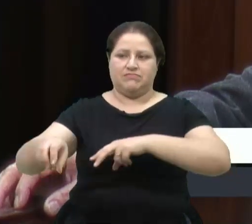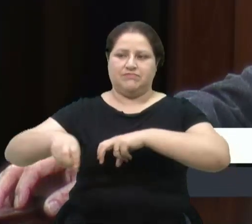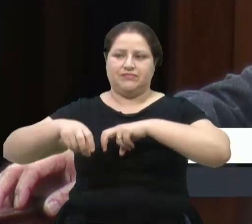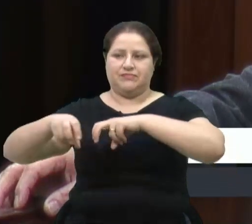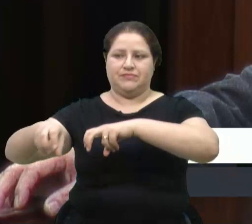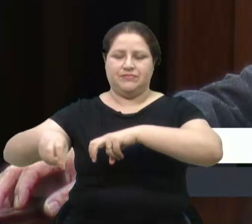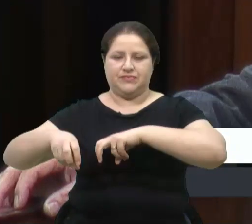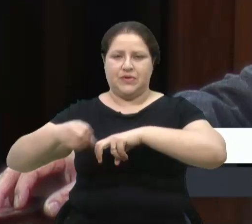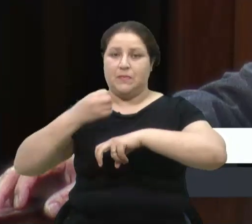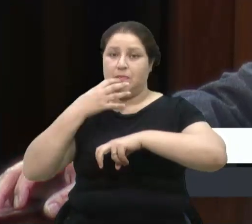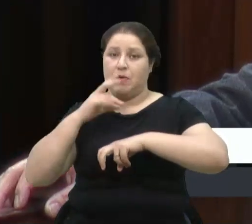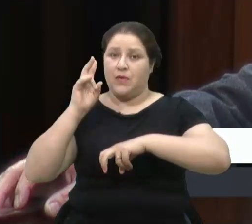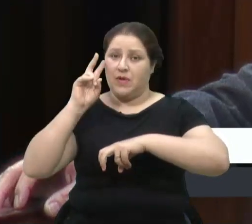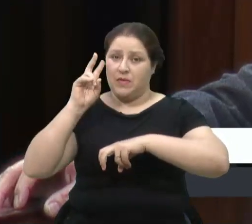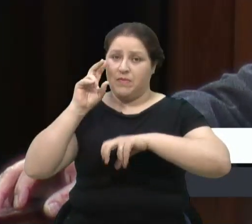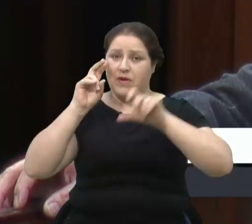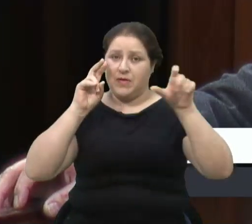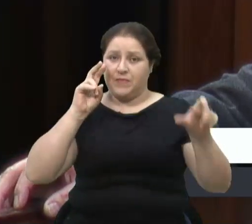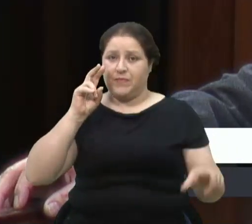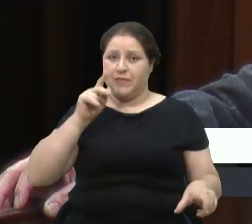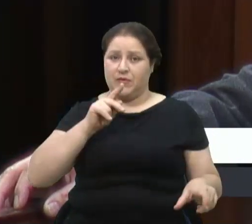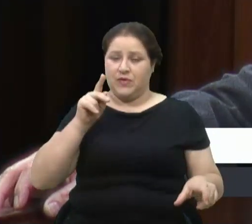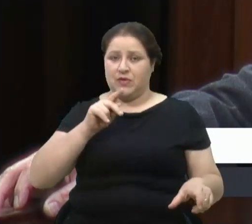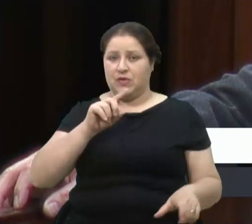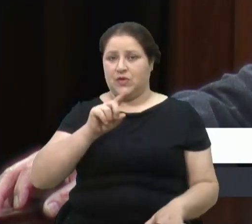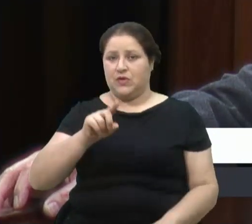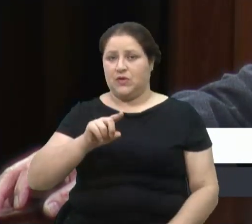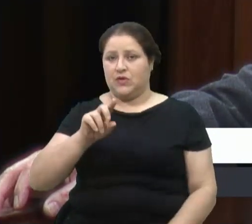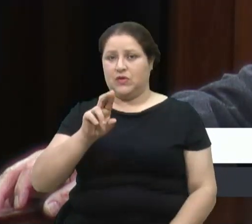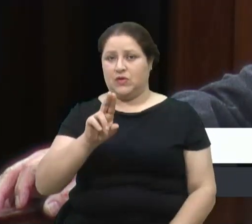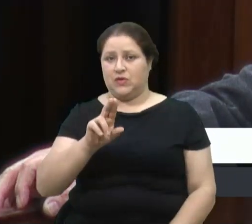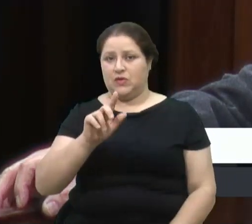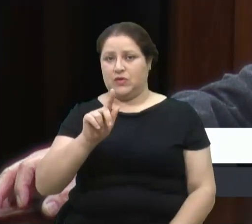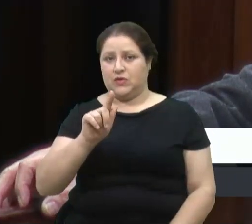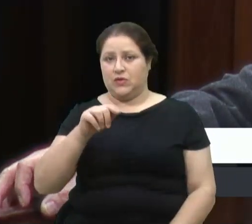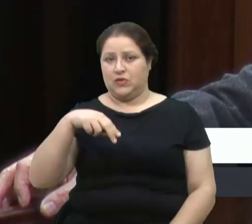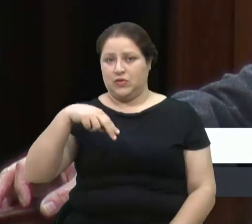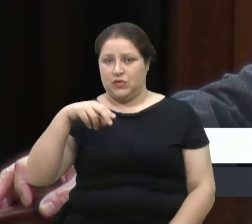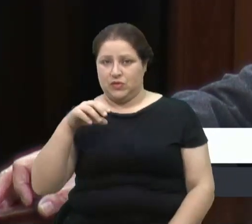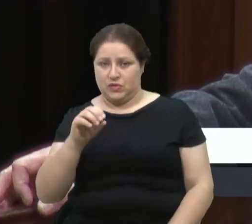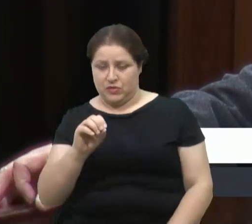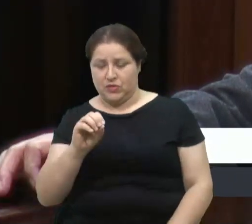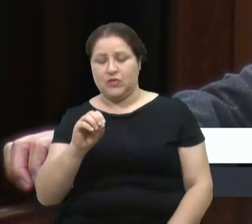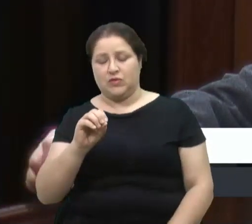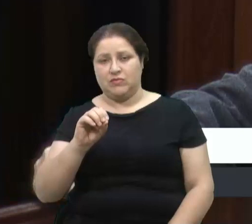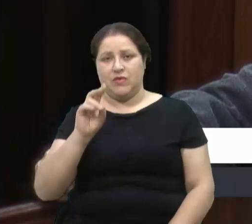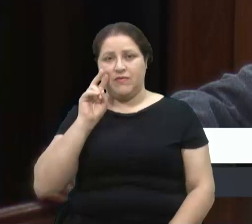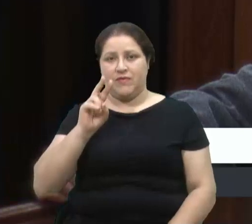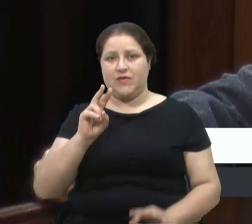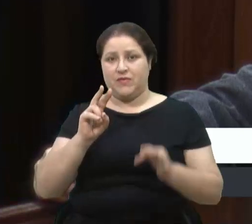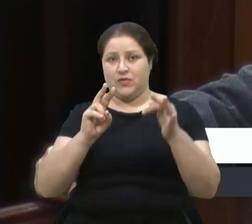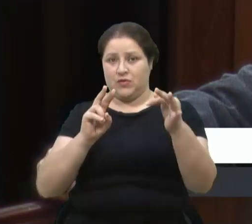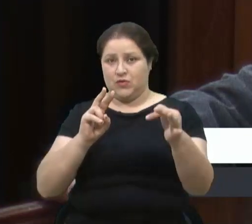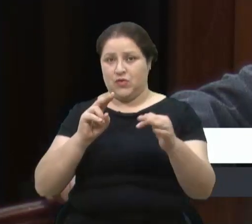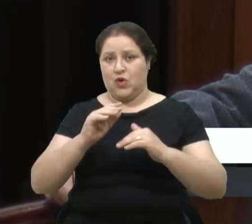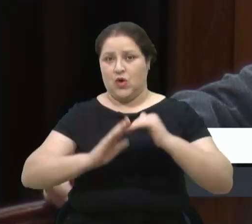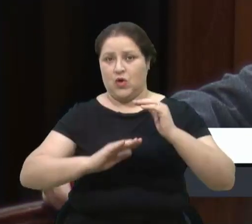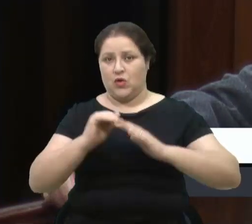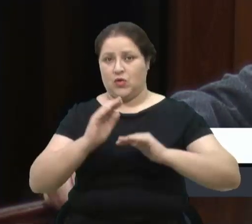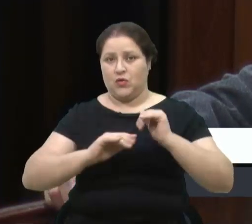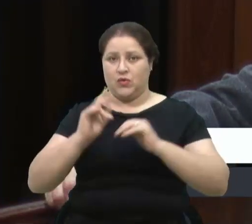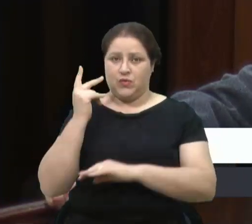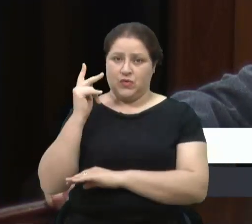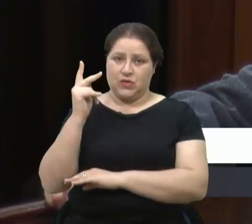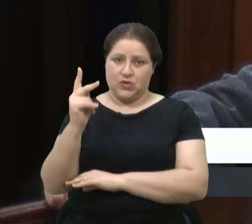muito bom lembrar aqui do professor Júnior que foi um visionário que construiu toda uma história em torno